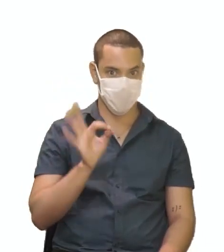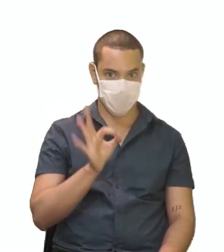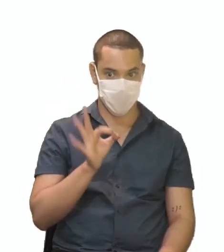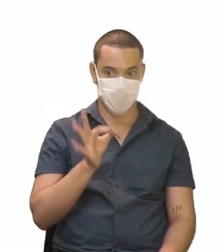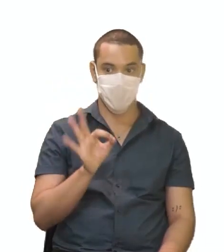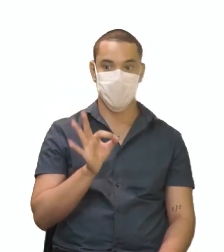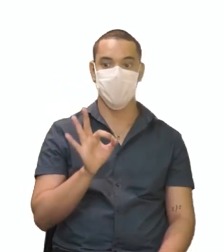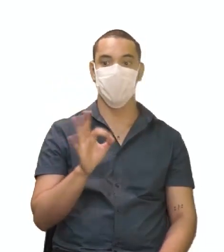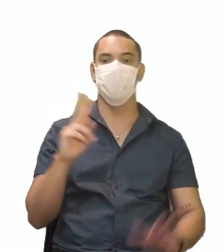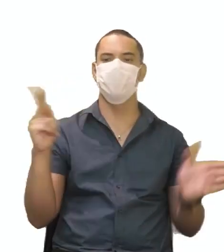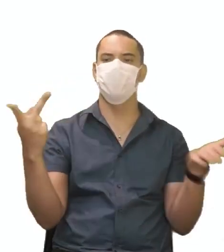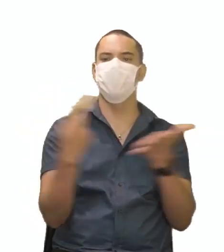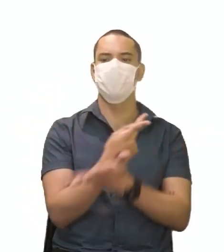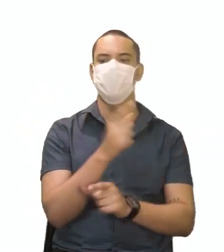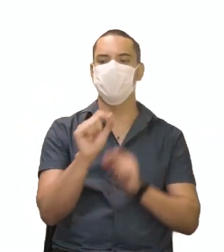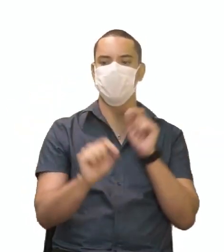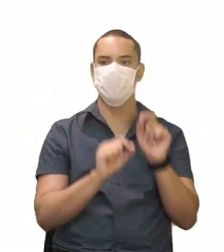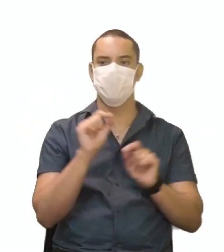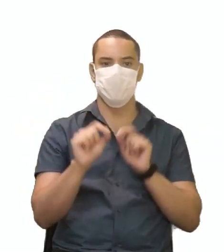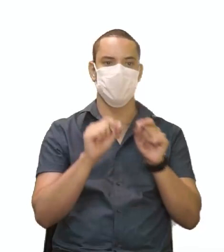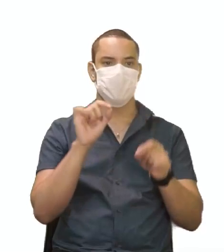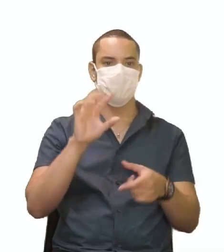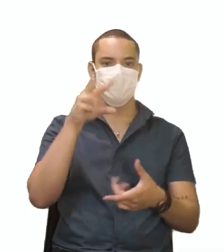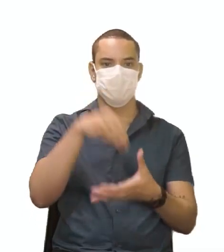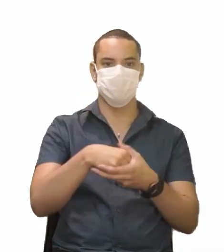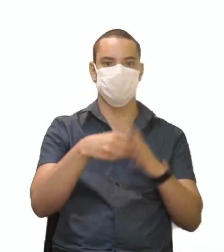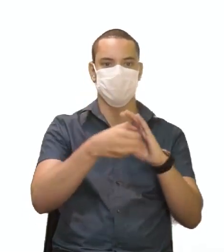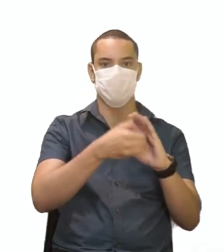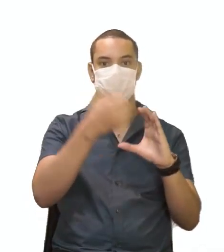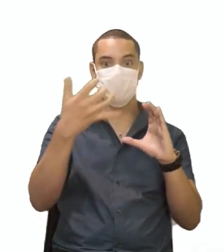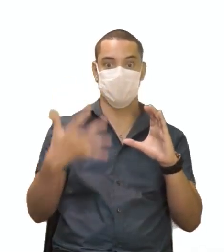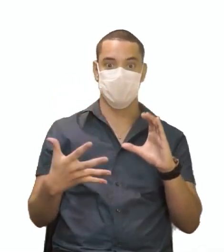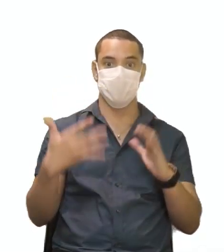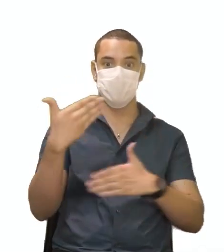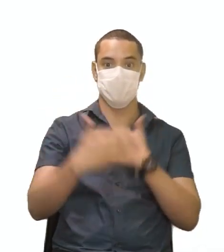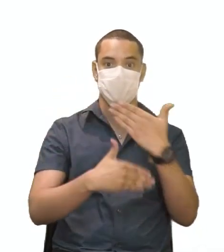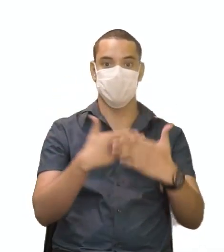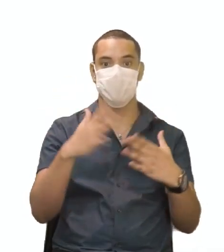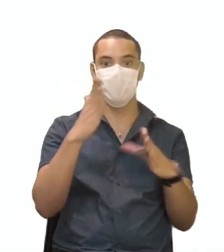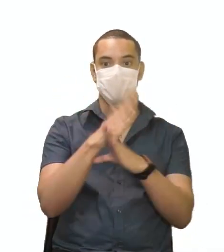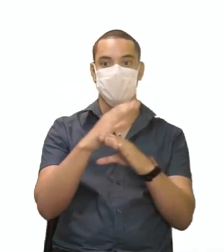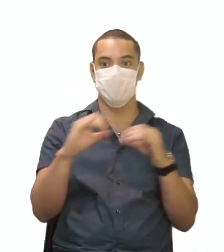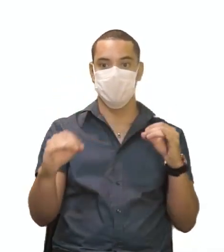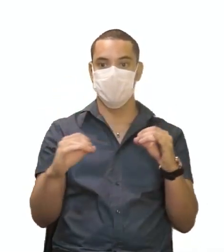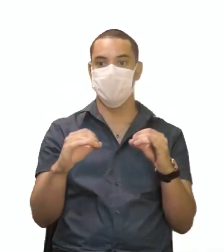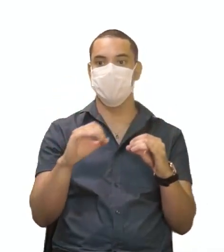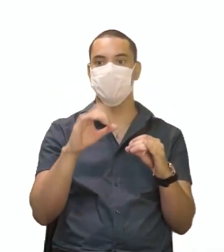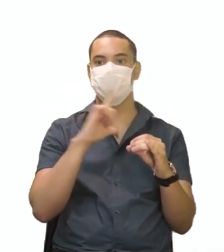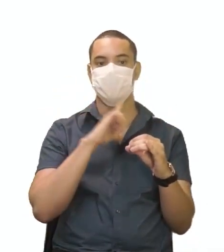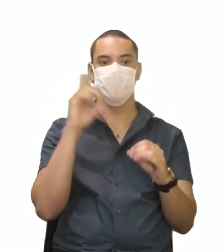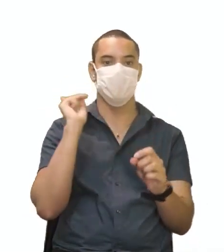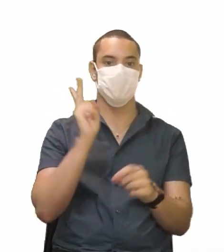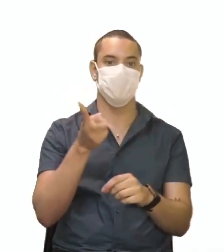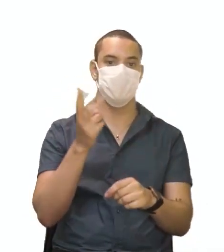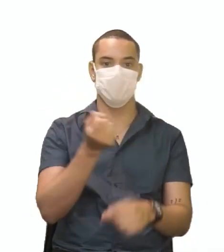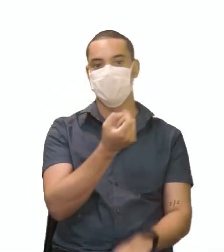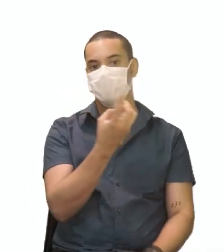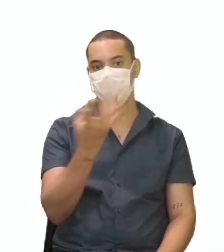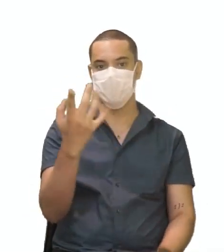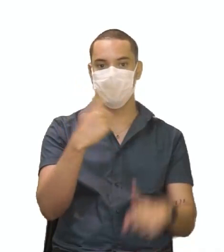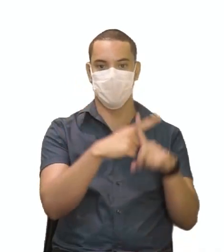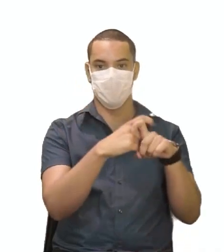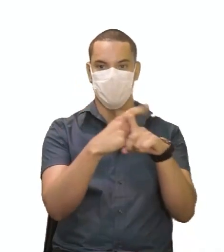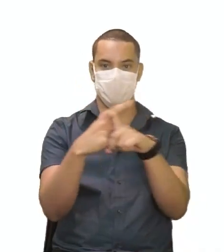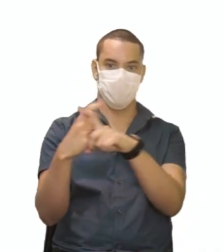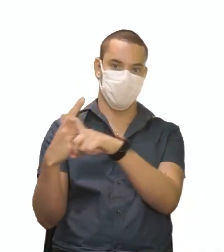mitótica, ocorre um evento que caracteriza o processo da divisão celular, obter a mesma quantidade